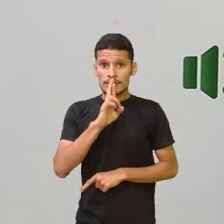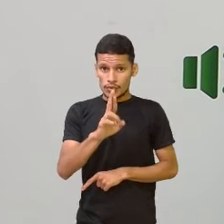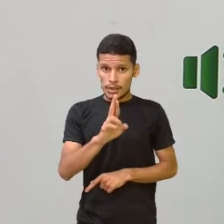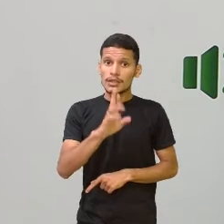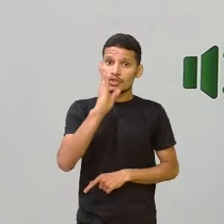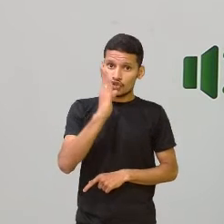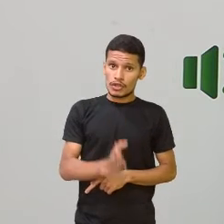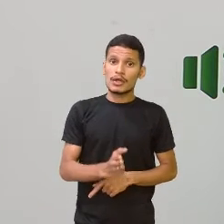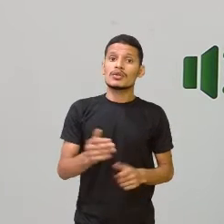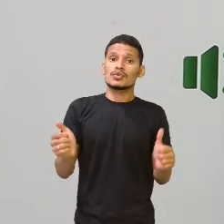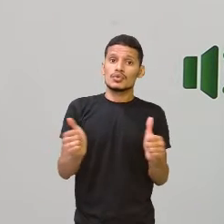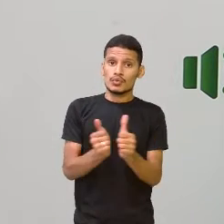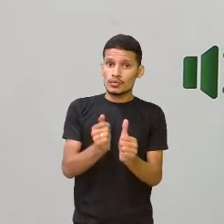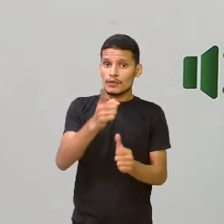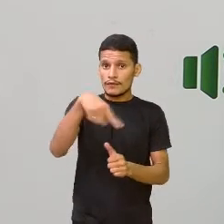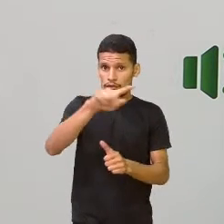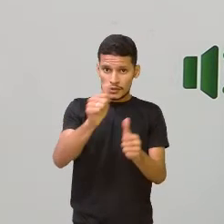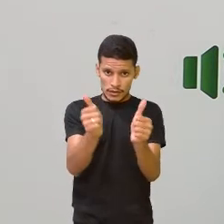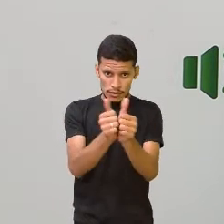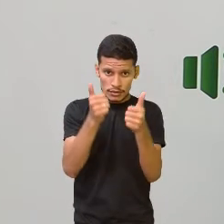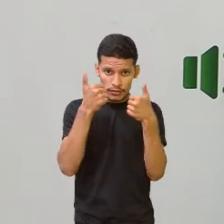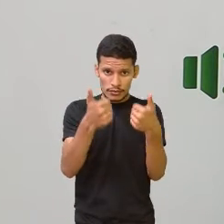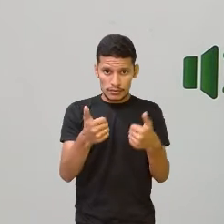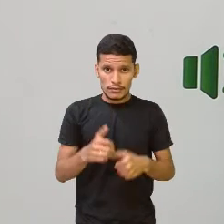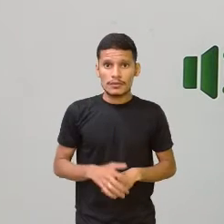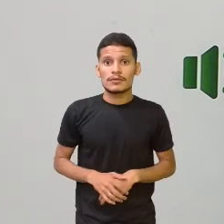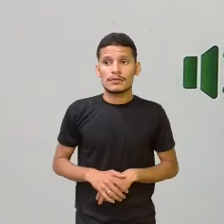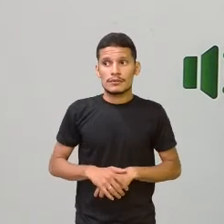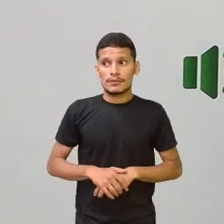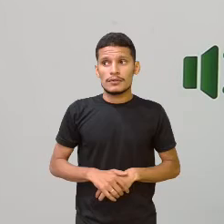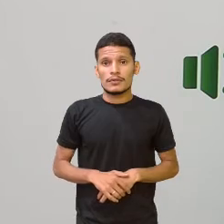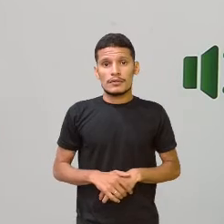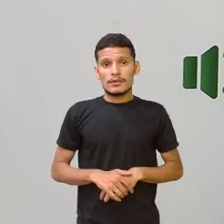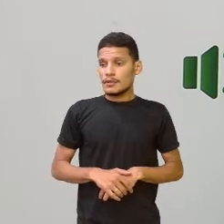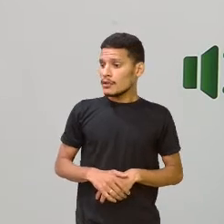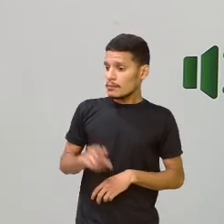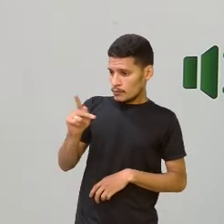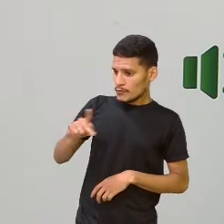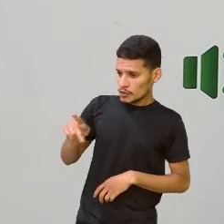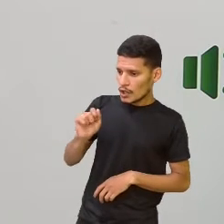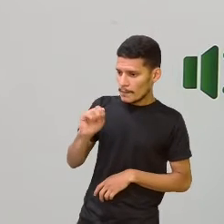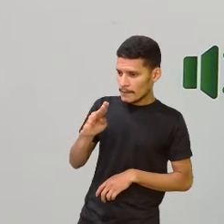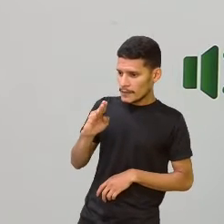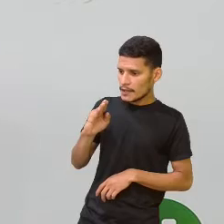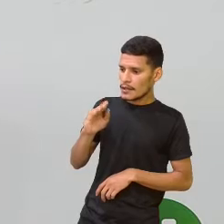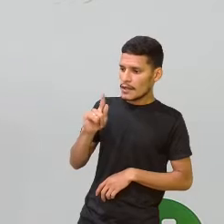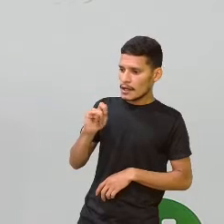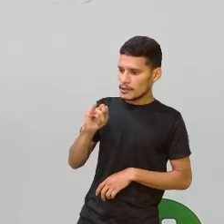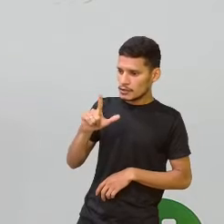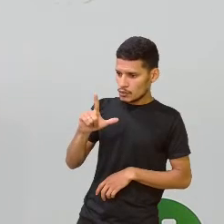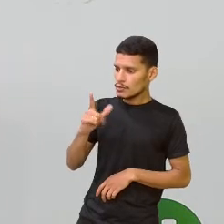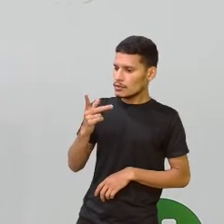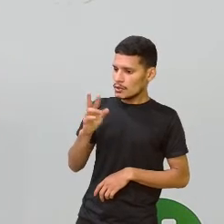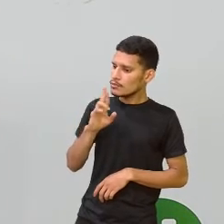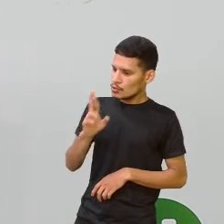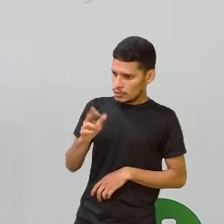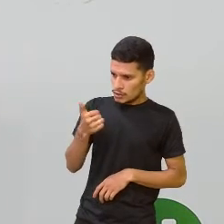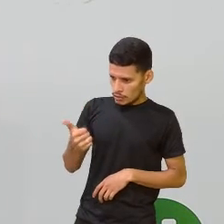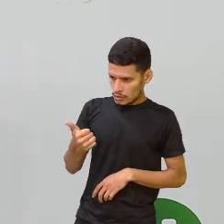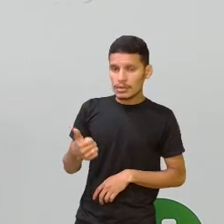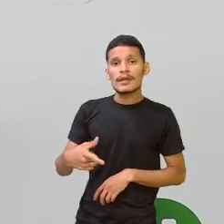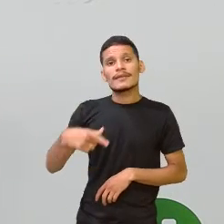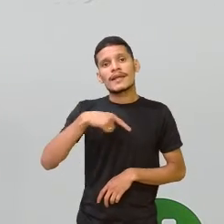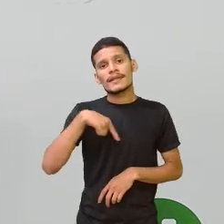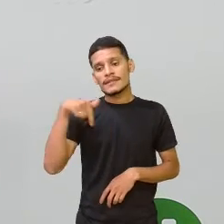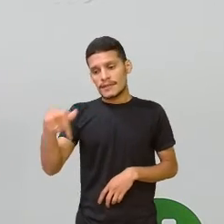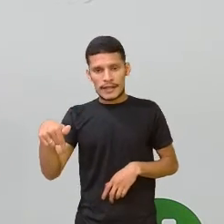responder juntamente com você. Vamos embora. Professora Abigail. A Clara respondeu que vai dar 7